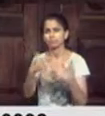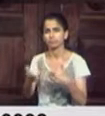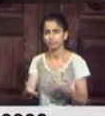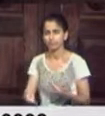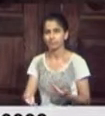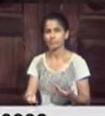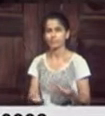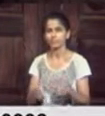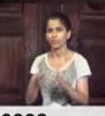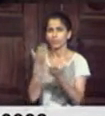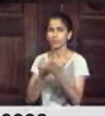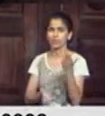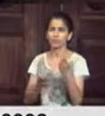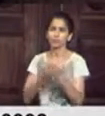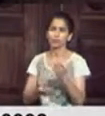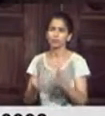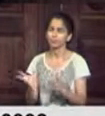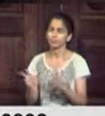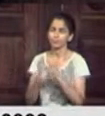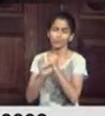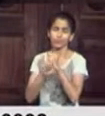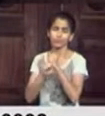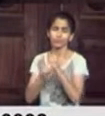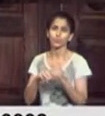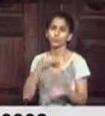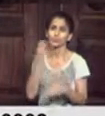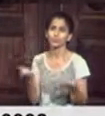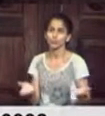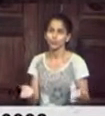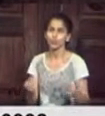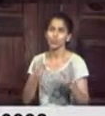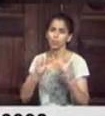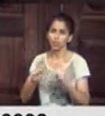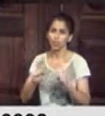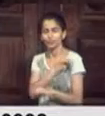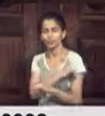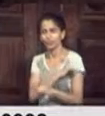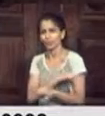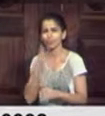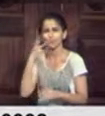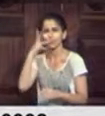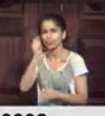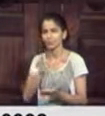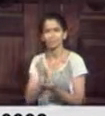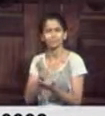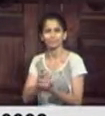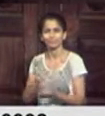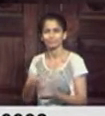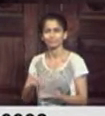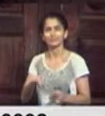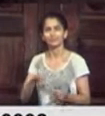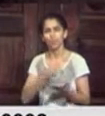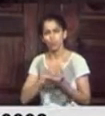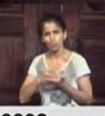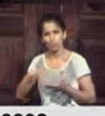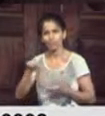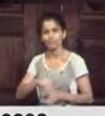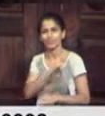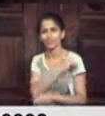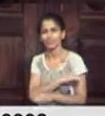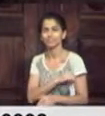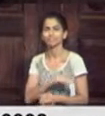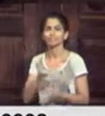expropriado há anos, há décadas. Chegou a hora da União Federal saldar essa conta. Porque se ela não saldar essa conta, nós